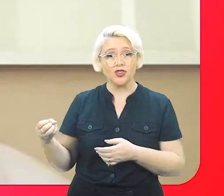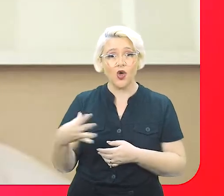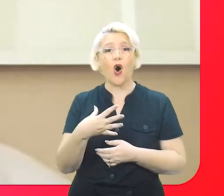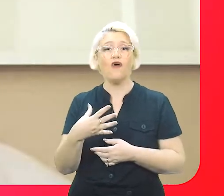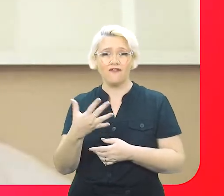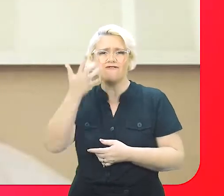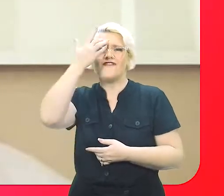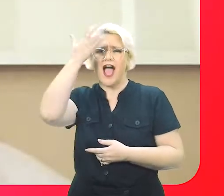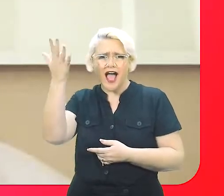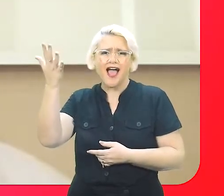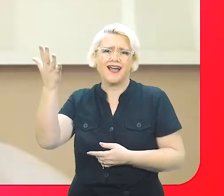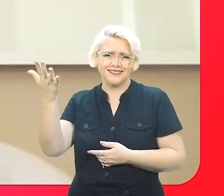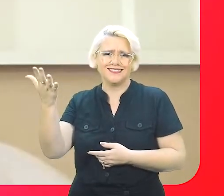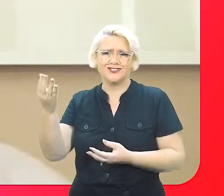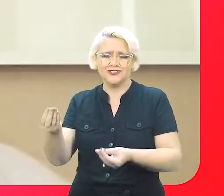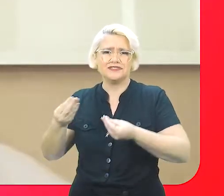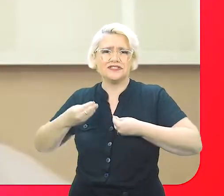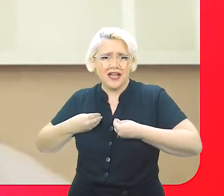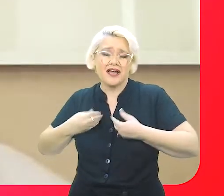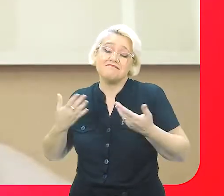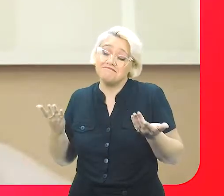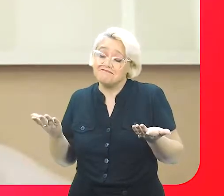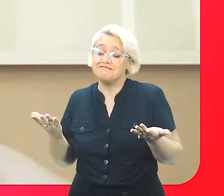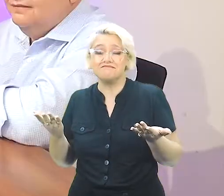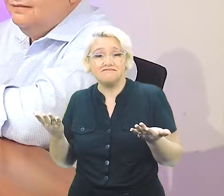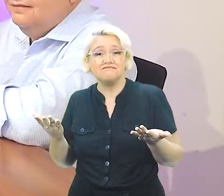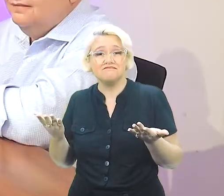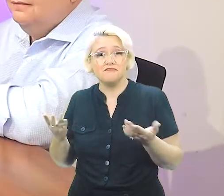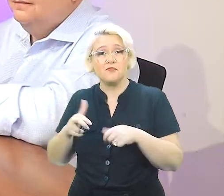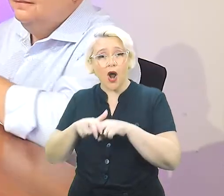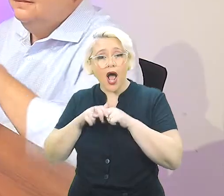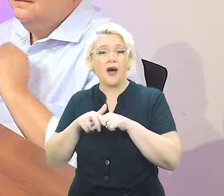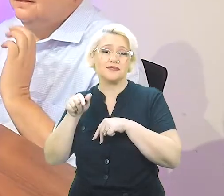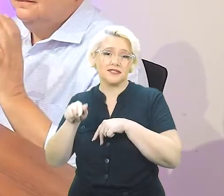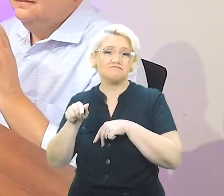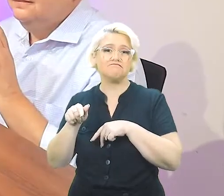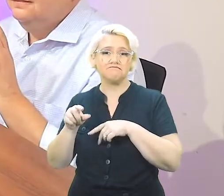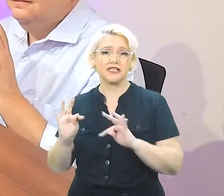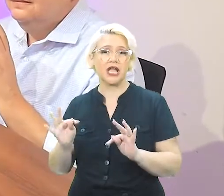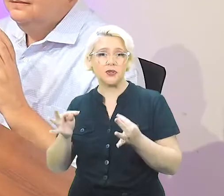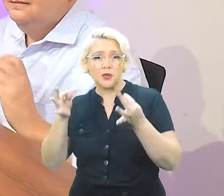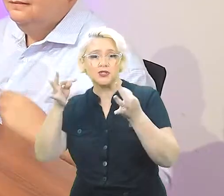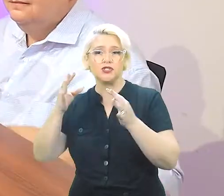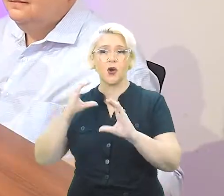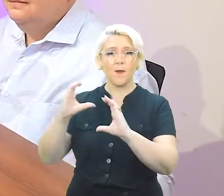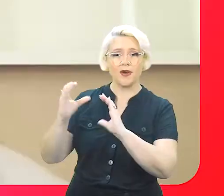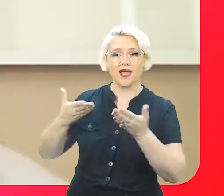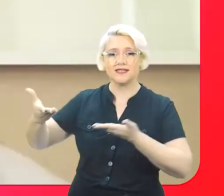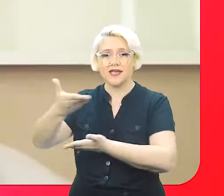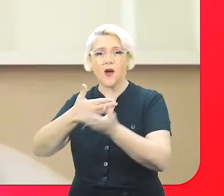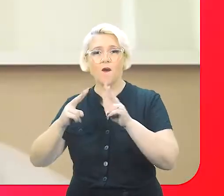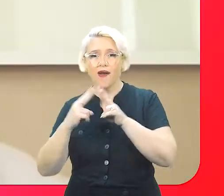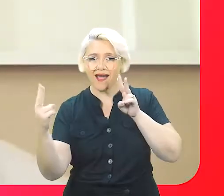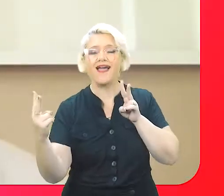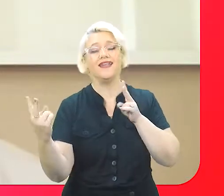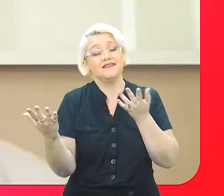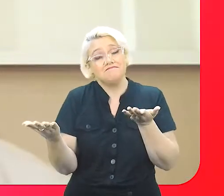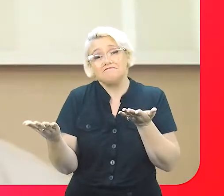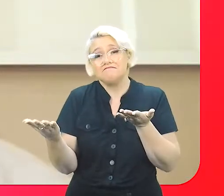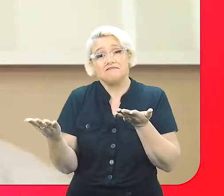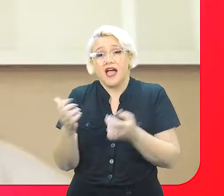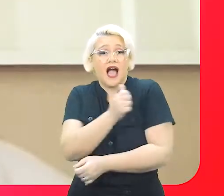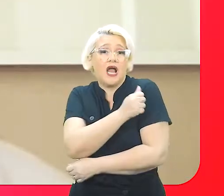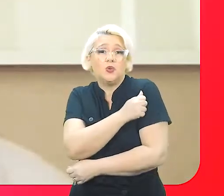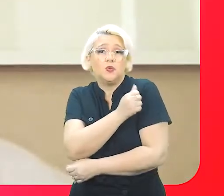novas facilidades oferecidas, né, por toda essa comunicação online,